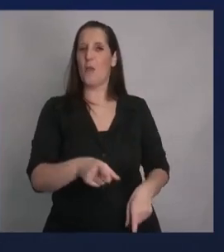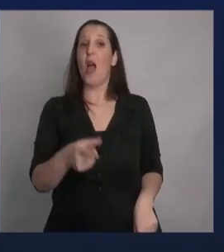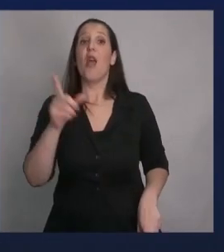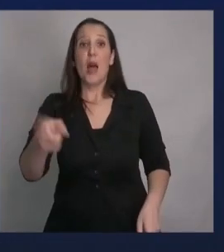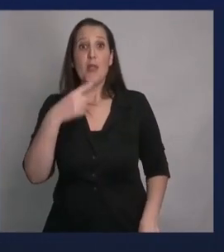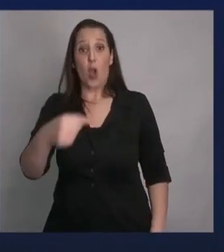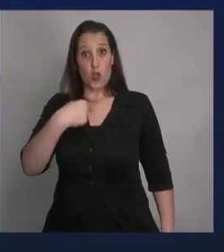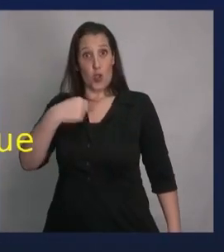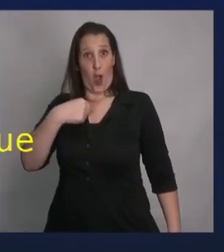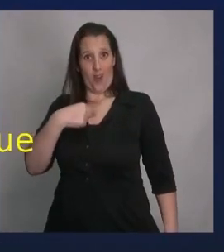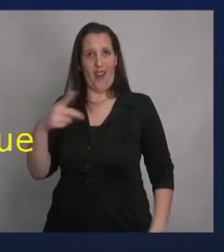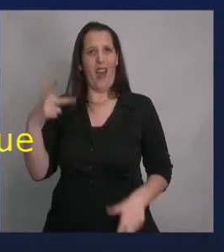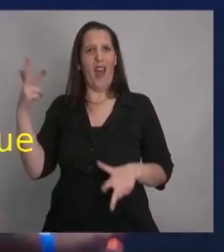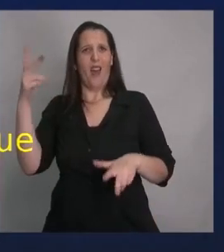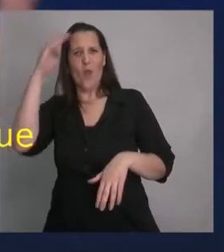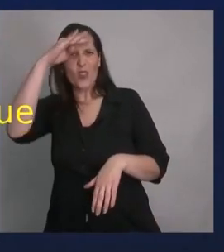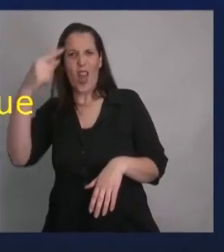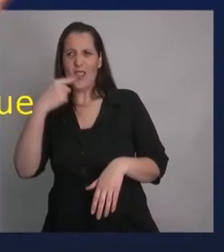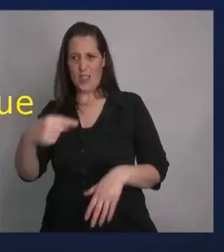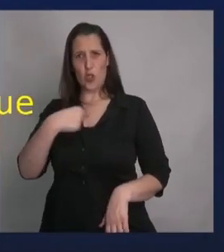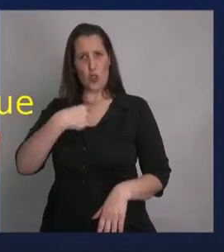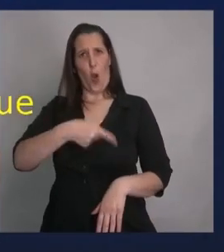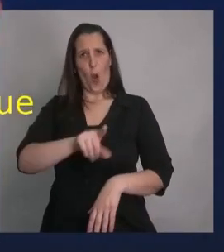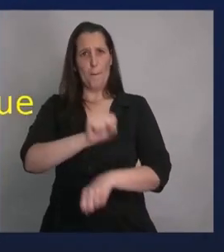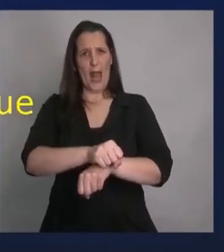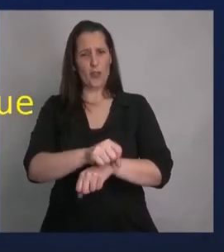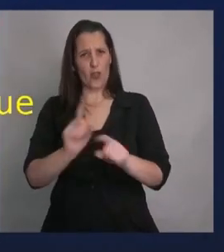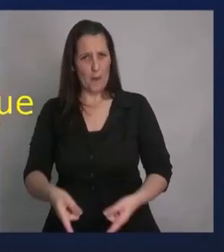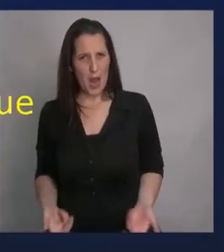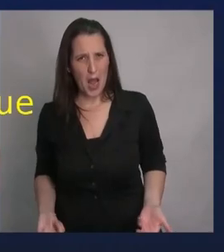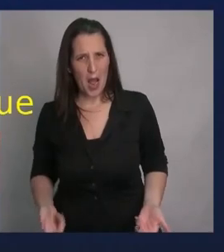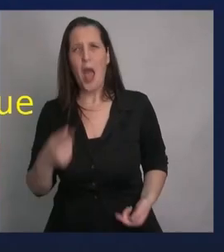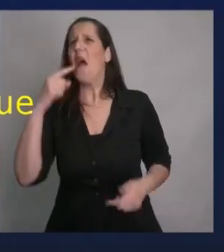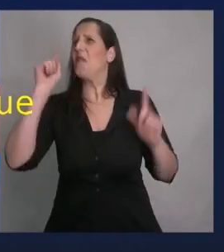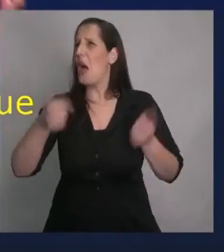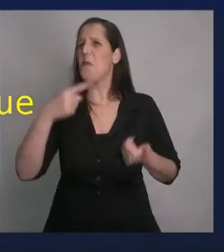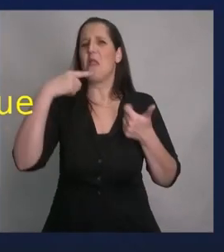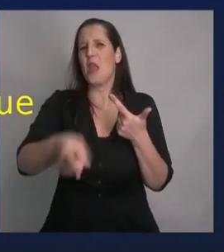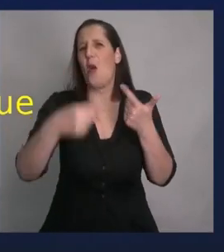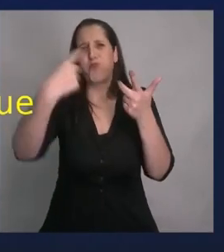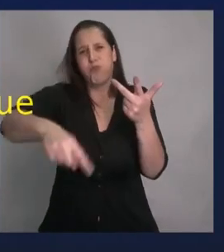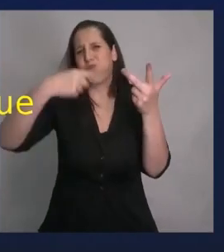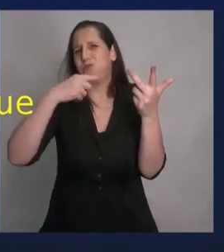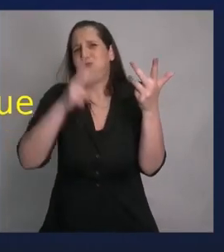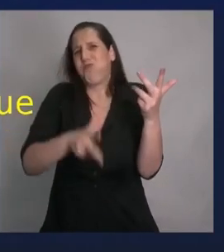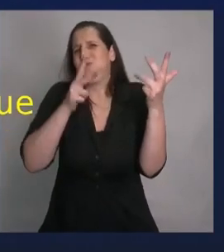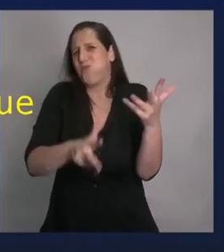preso. Disse que o MST e o MTST seriam